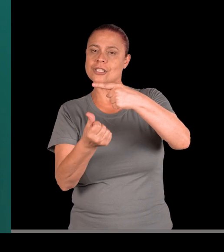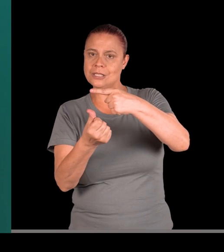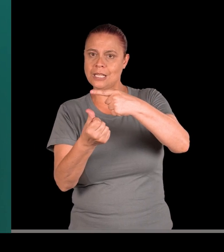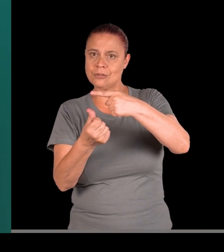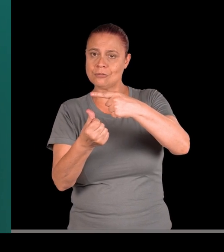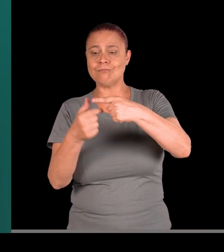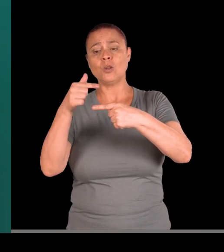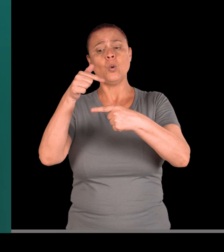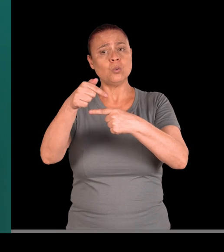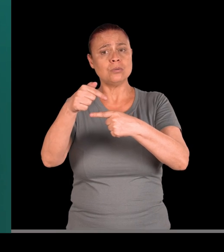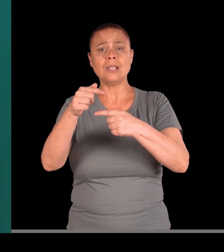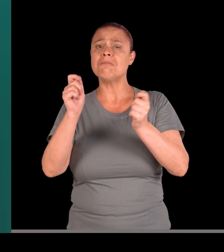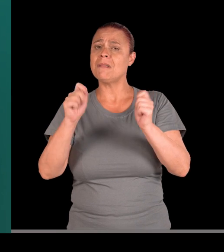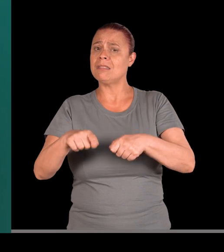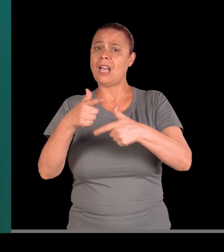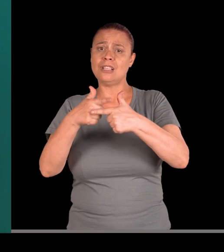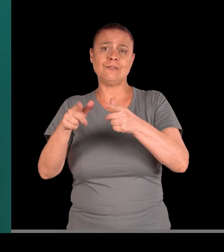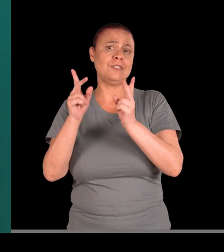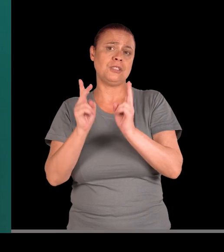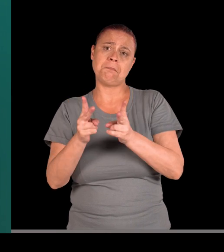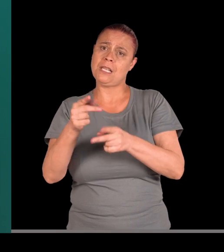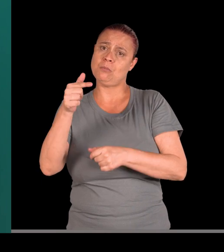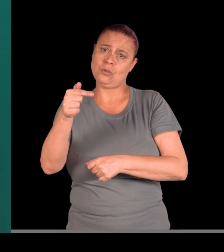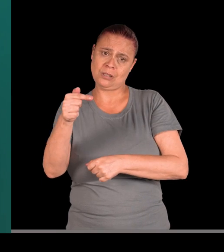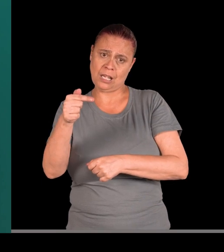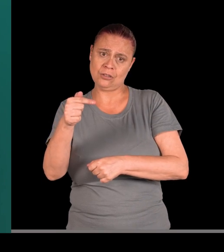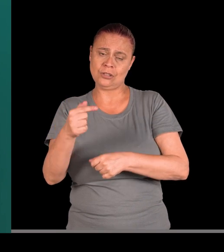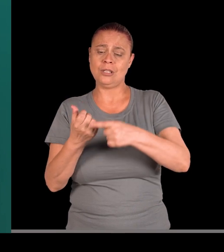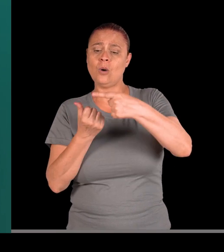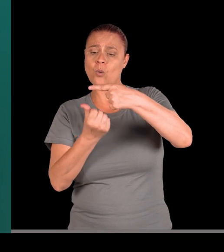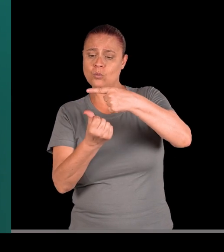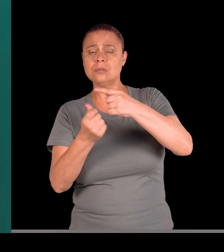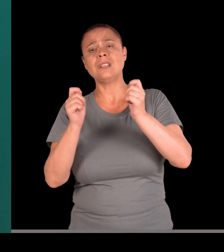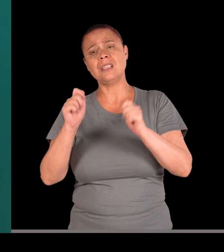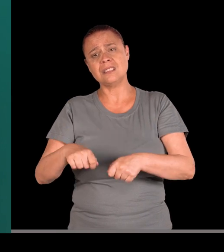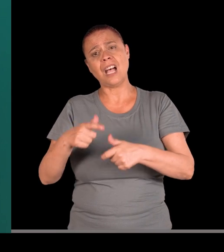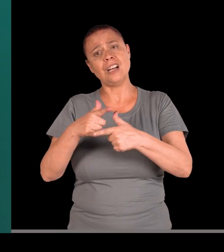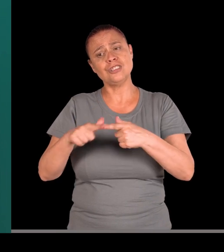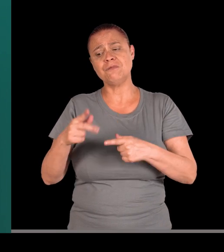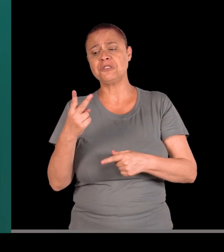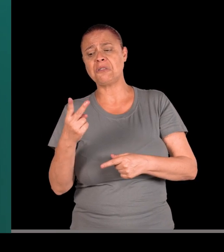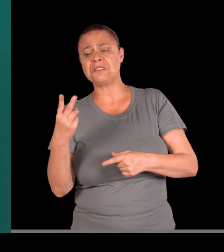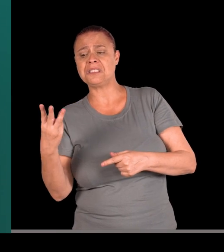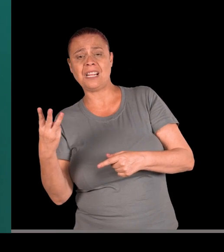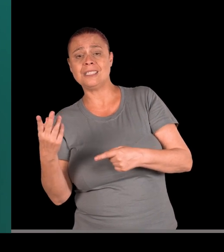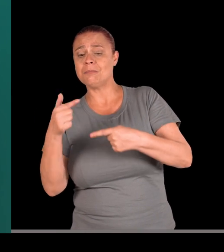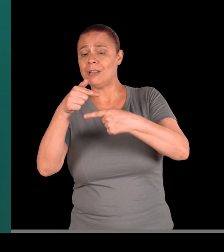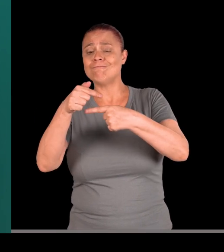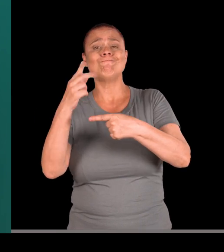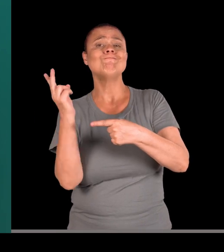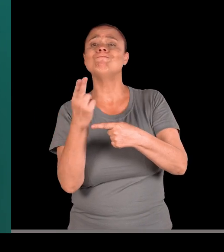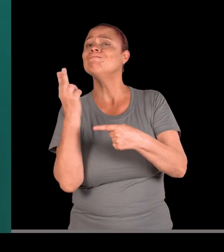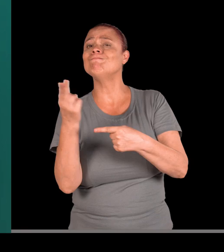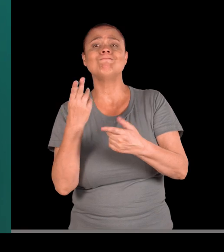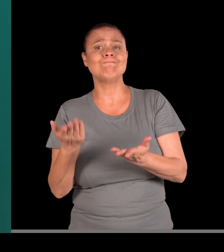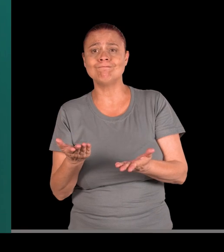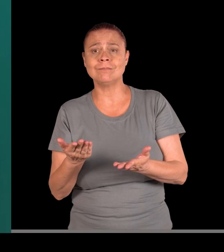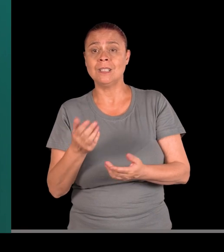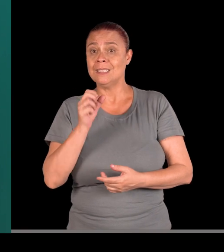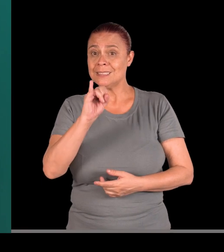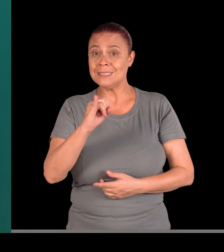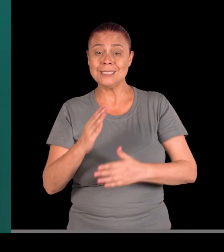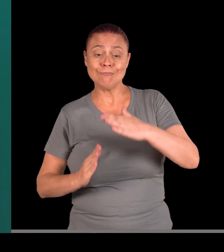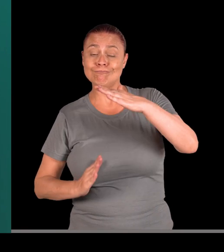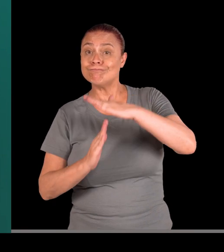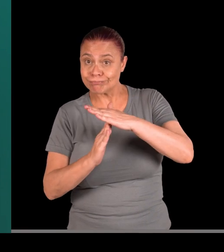7 sextos. O 7 eu só posso dividir por 7. O 6 eu ainda posso dividir por 2, por 3, mas o 7 não. Então,